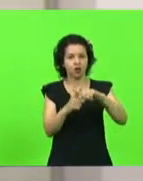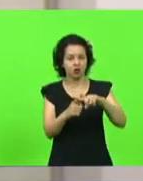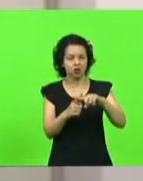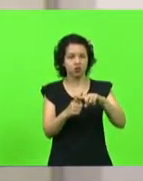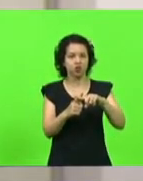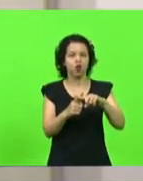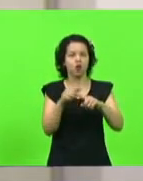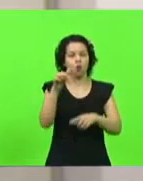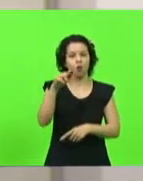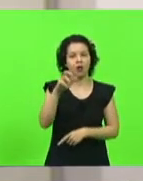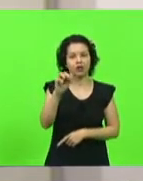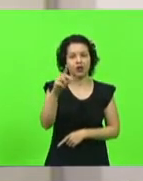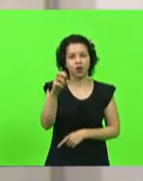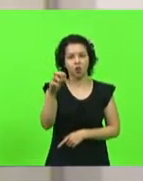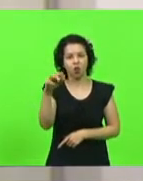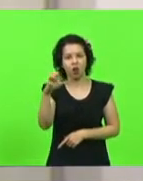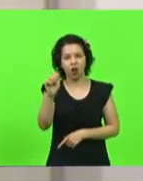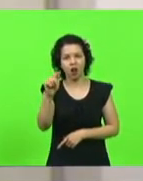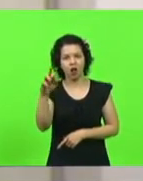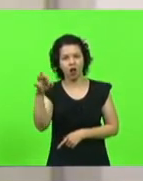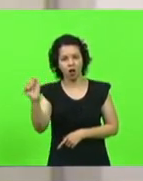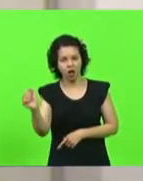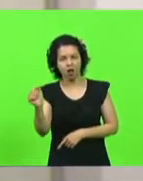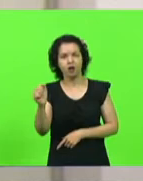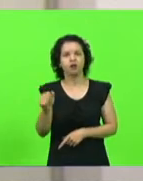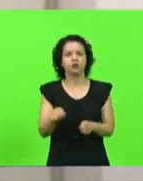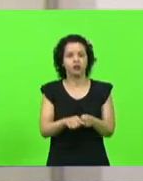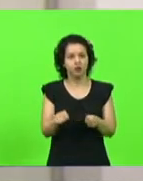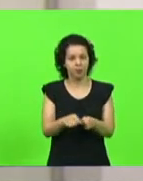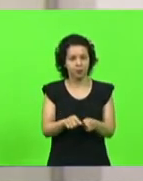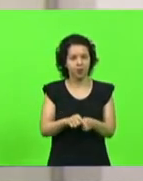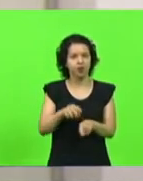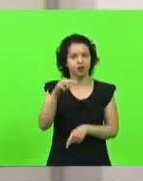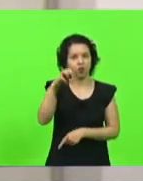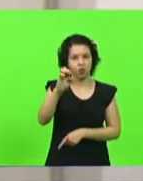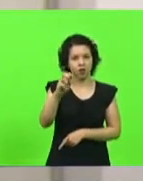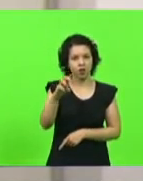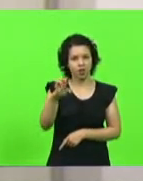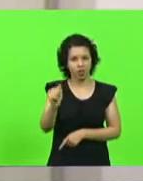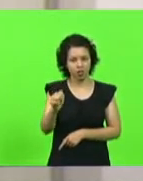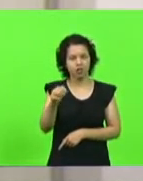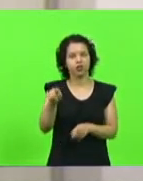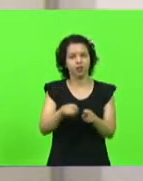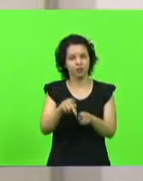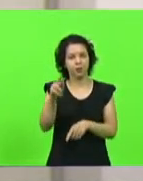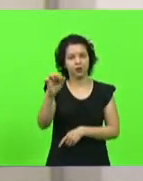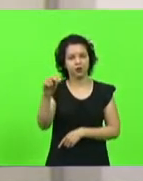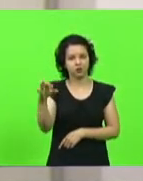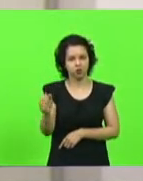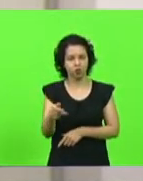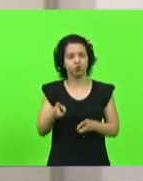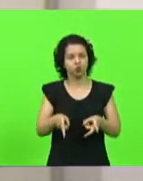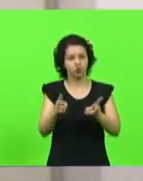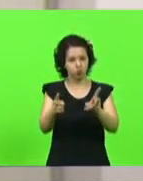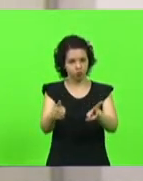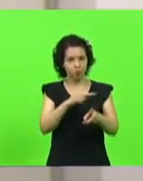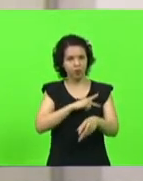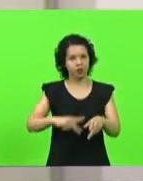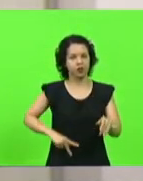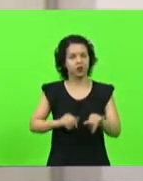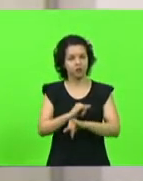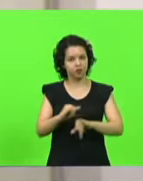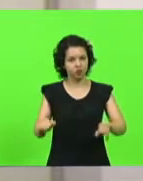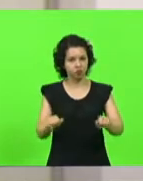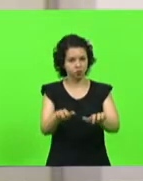Rodrigues da Silva e senhora Noeli Parisotto. Ato contínuo, o senhor presidente deu conhecimento ao plenário de que a sessão foi